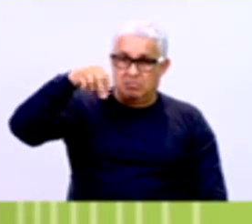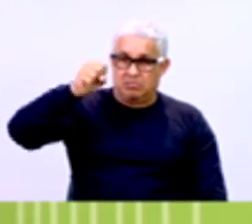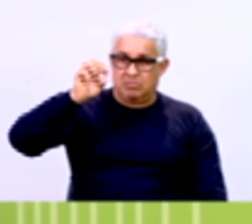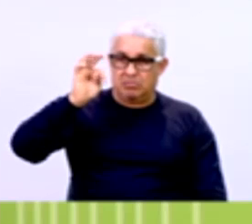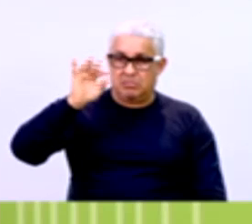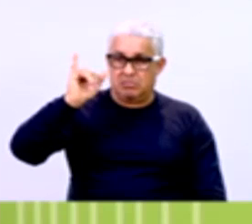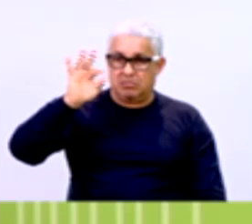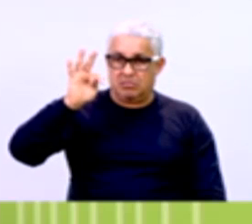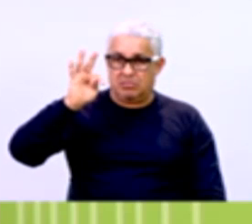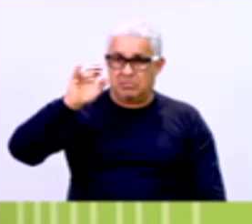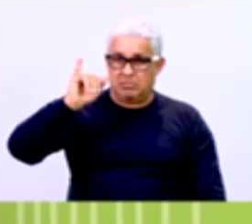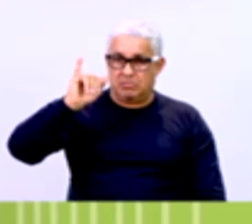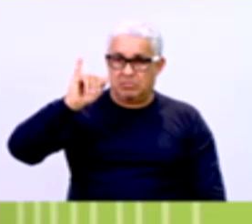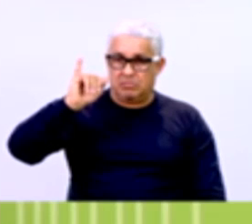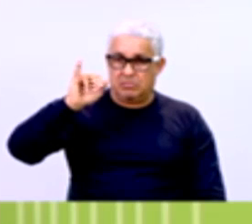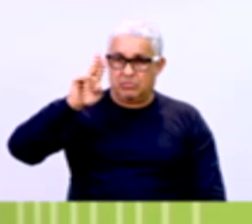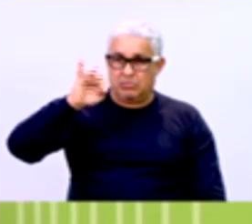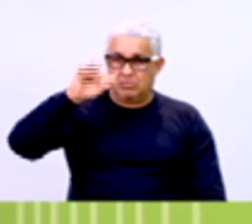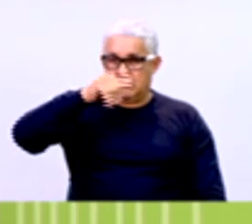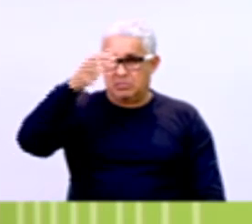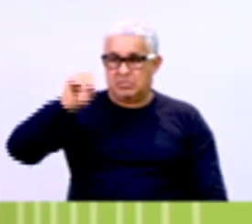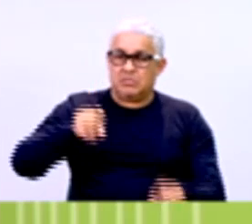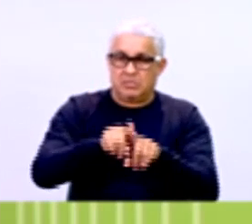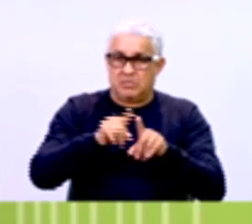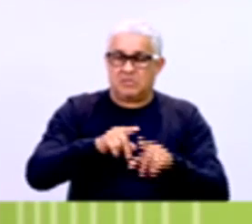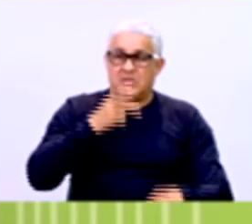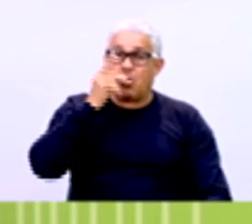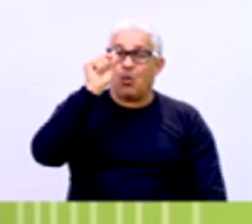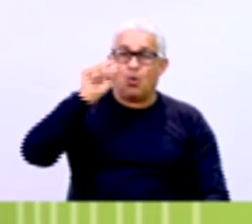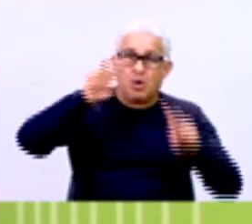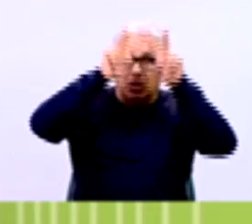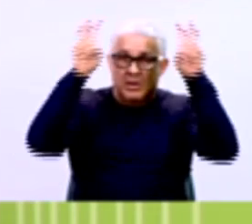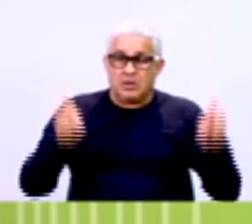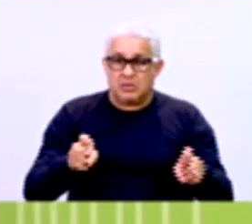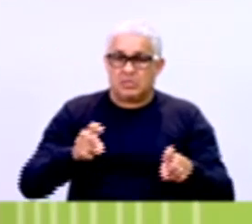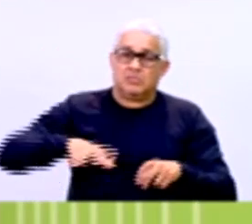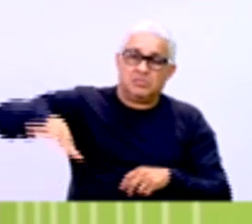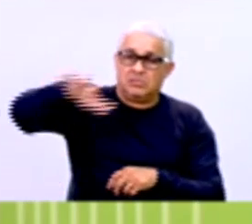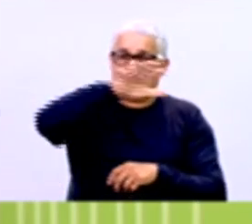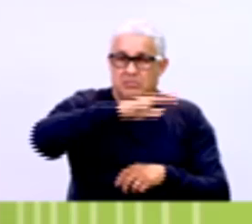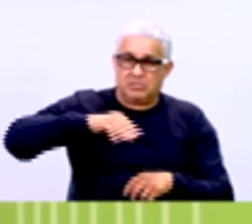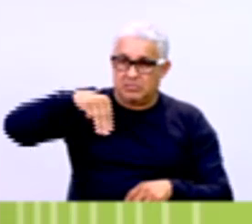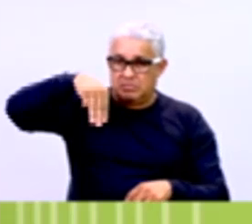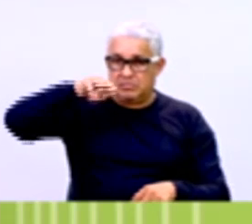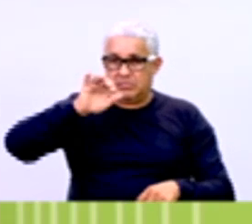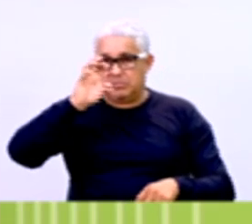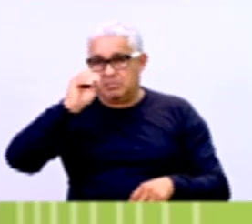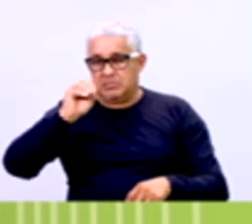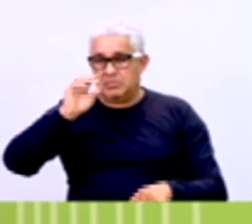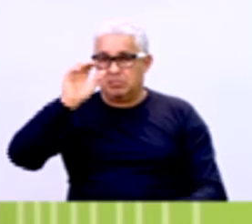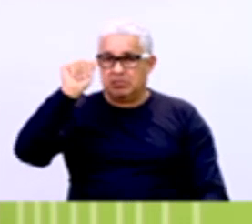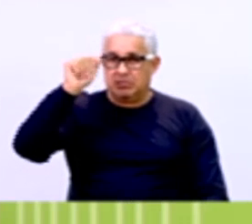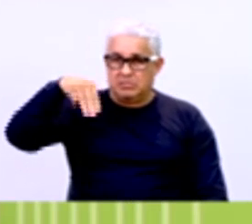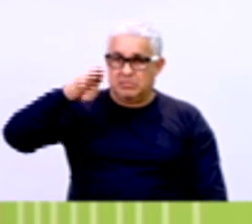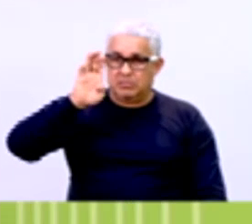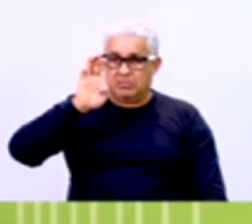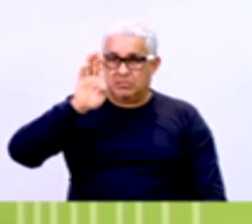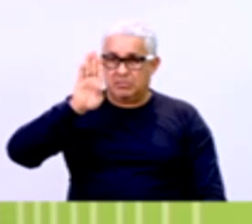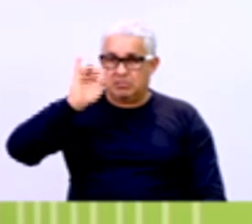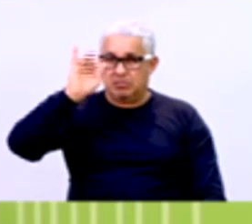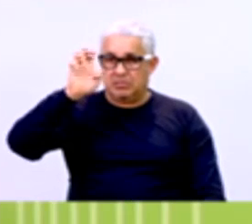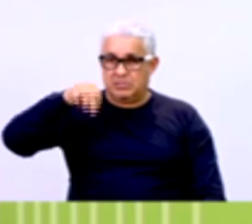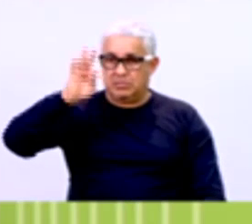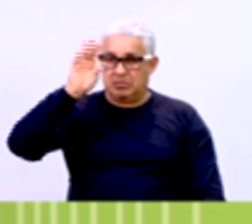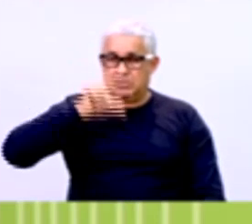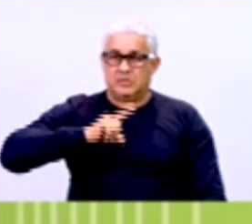artigo 225, fala sobre o meio ambiente, sobre a importância do meio ambiente para as presentes e futuras gerações. Abaixo dela existem